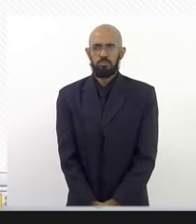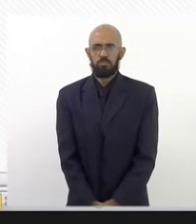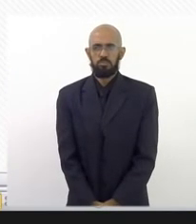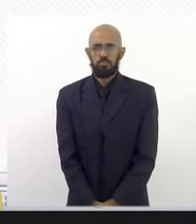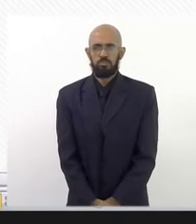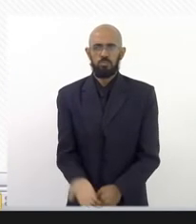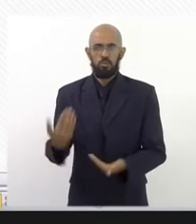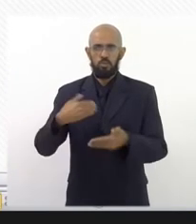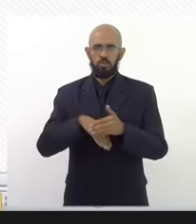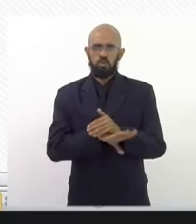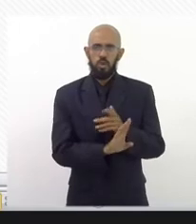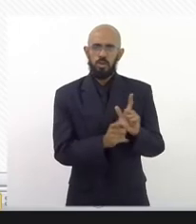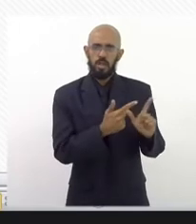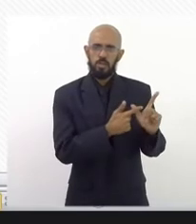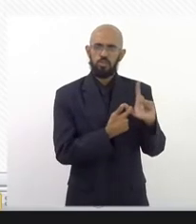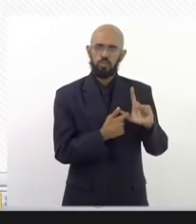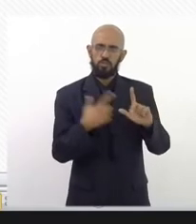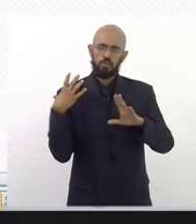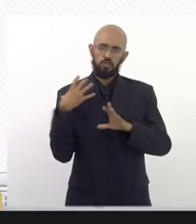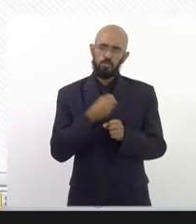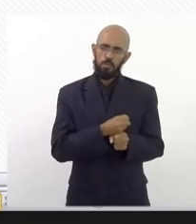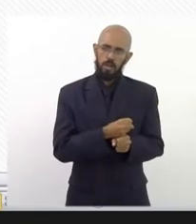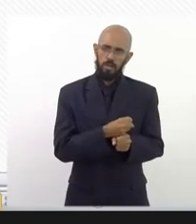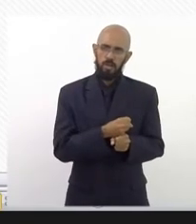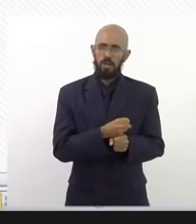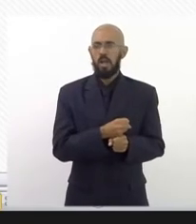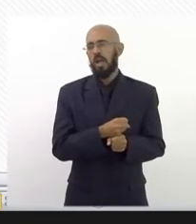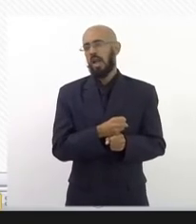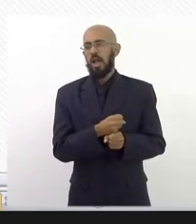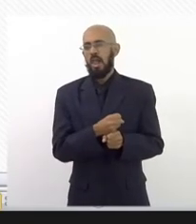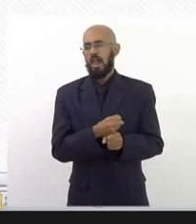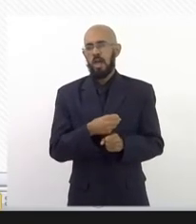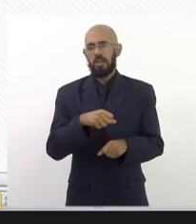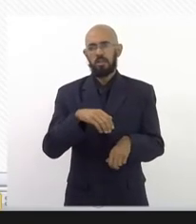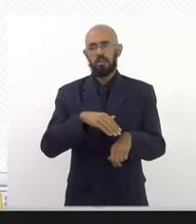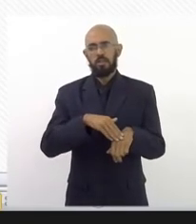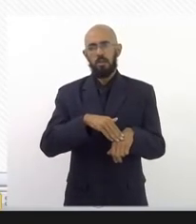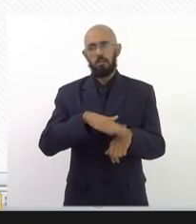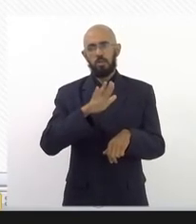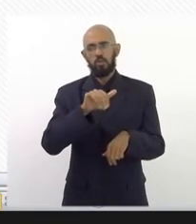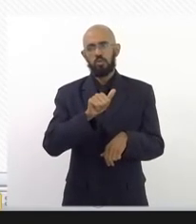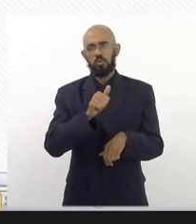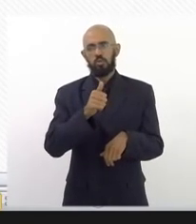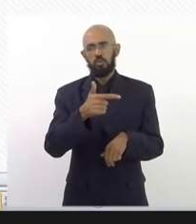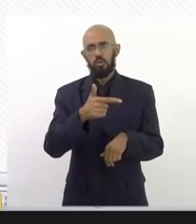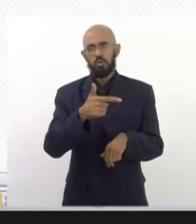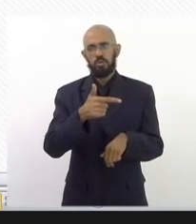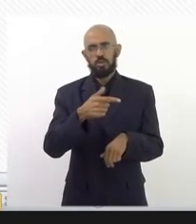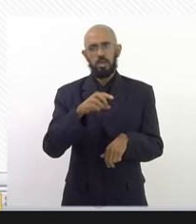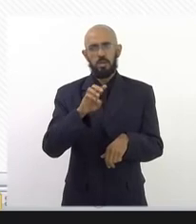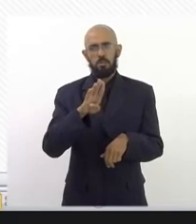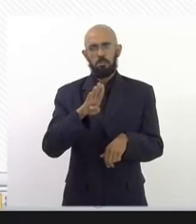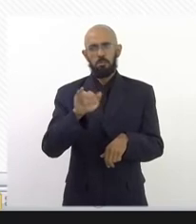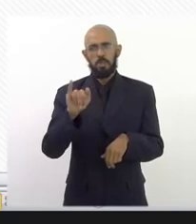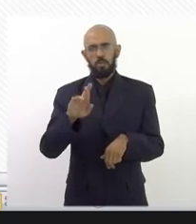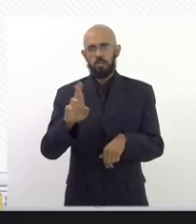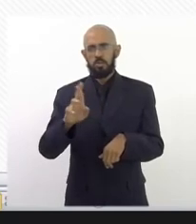Estoque da dívida consolidada, né? Ela subiu esse ano 12 milhões, de 172 para